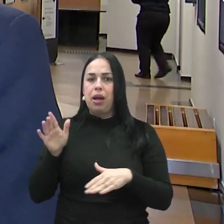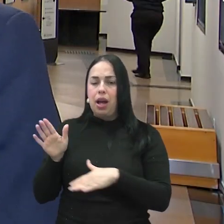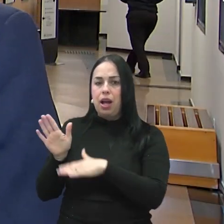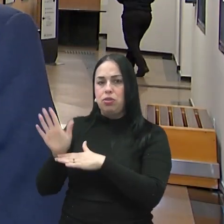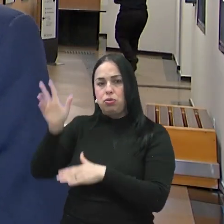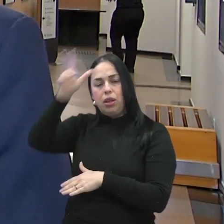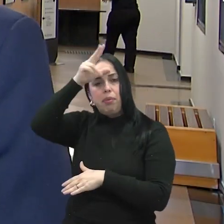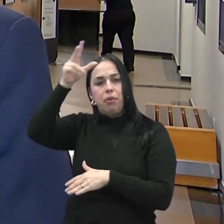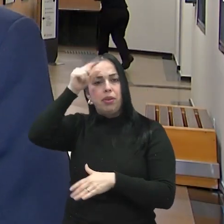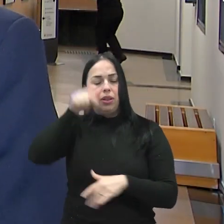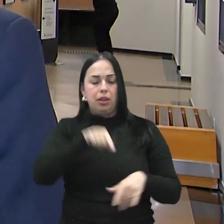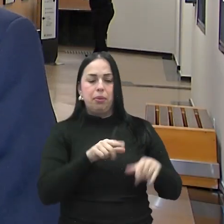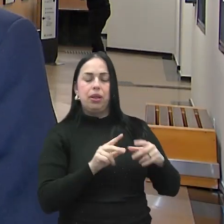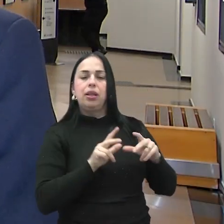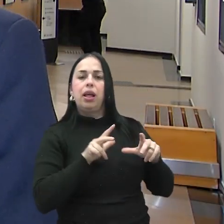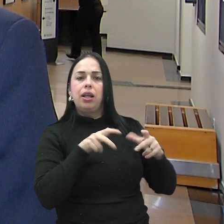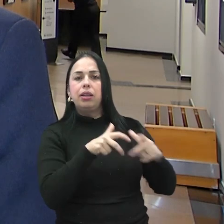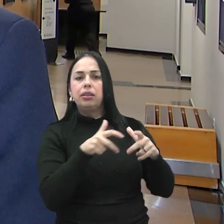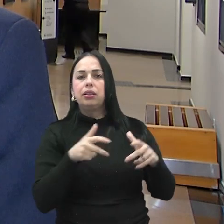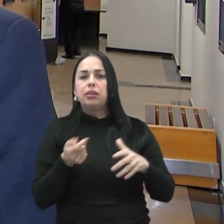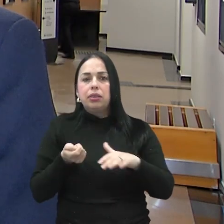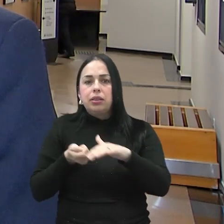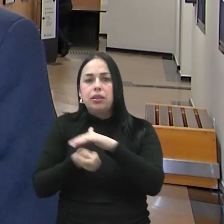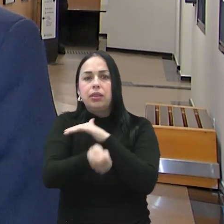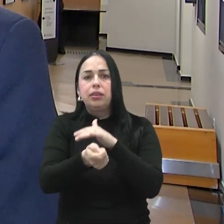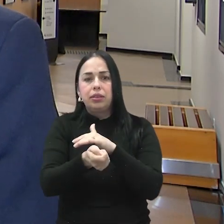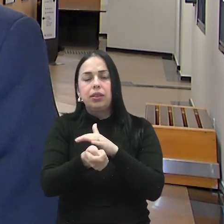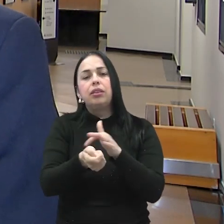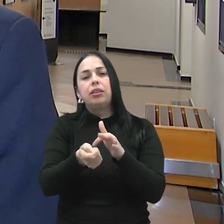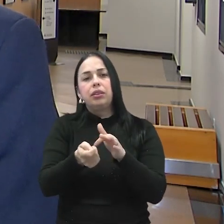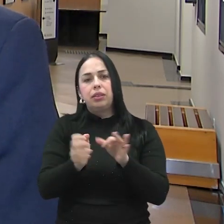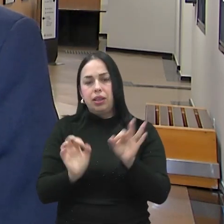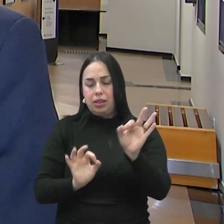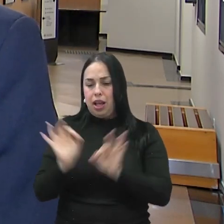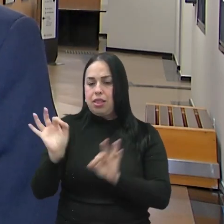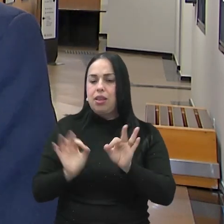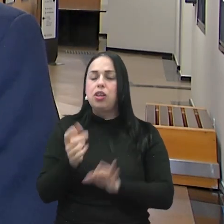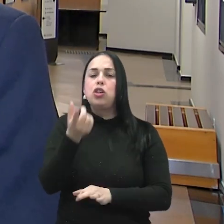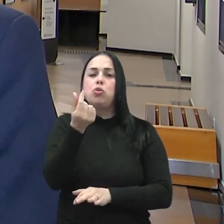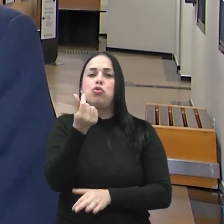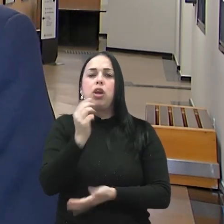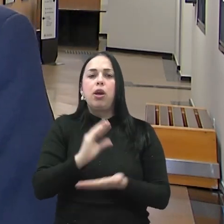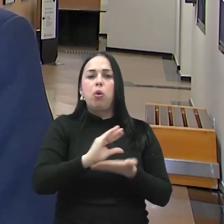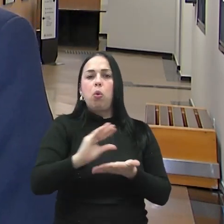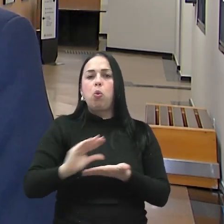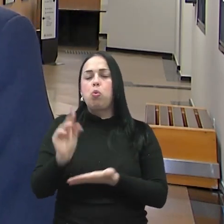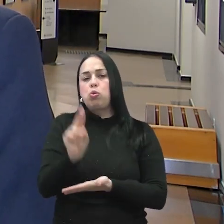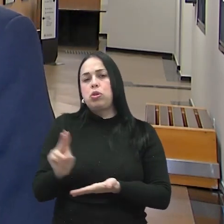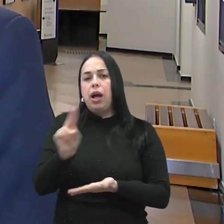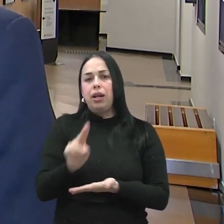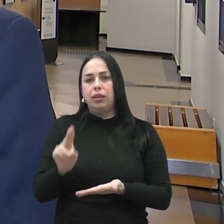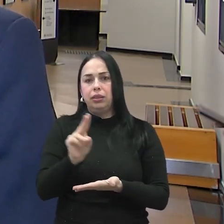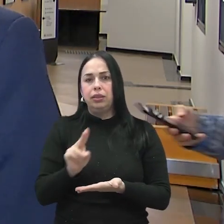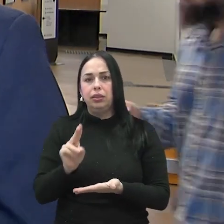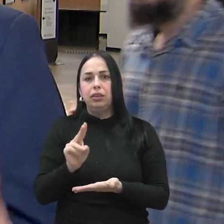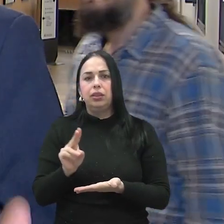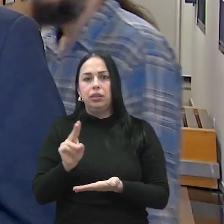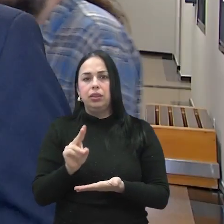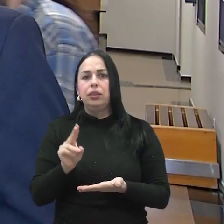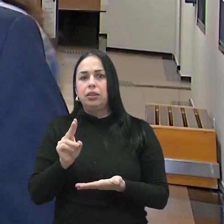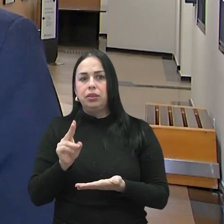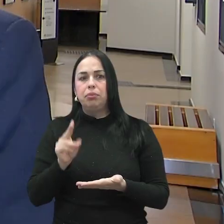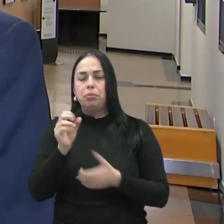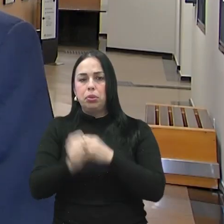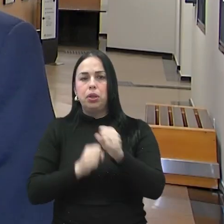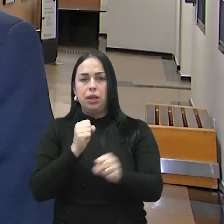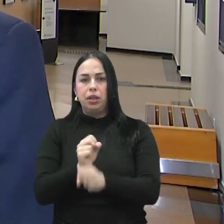só do Executivo, mas também do Legislativo na boa condução do uso do recurso público, do orçamento